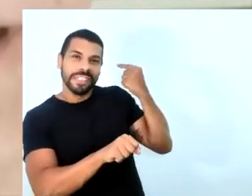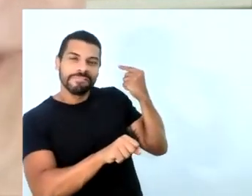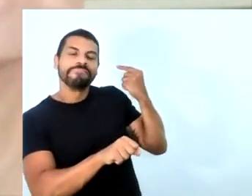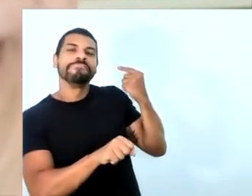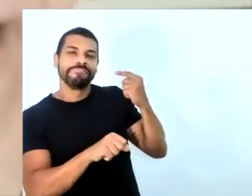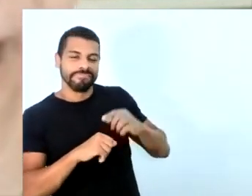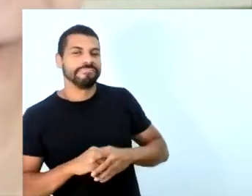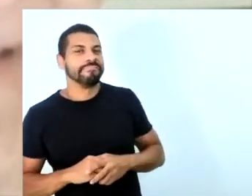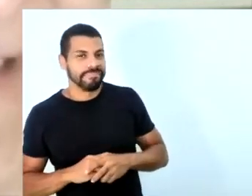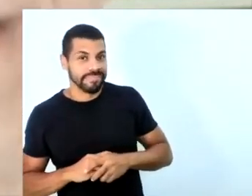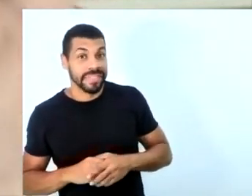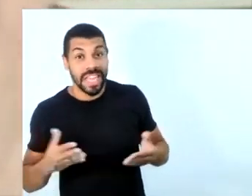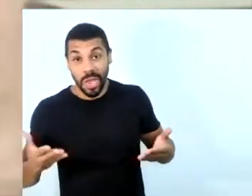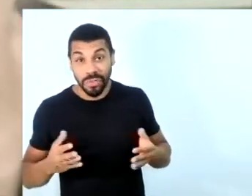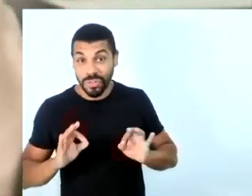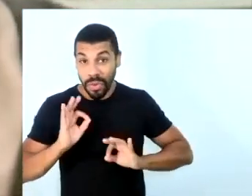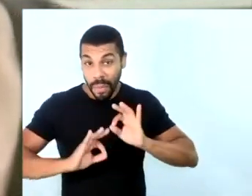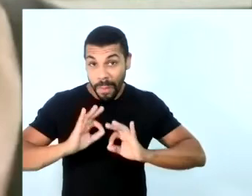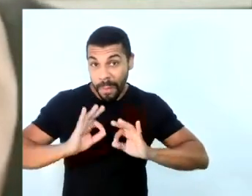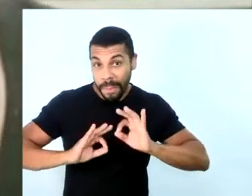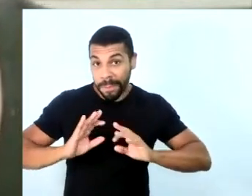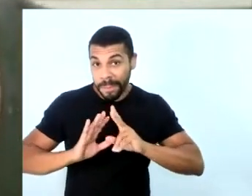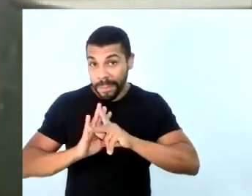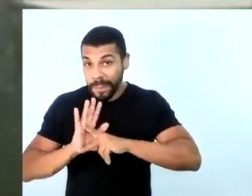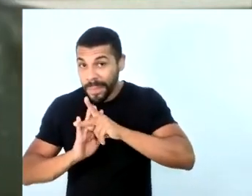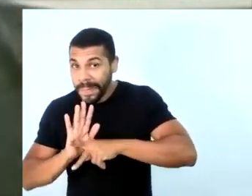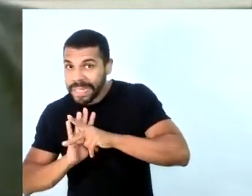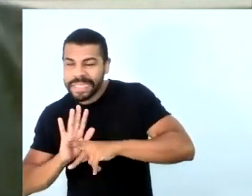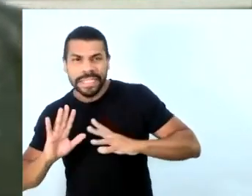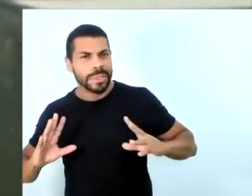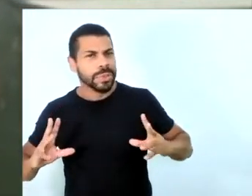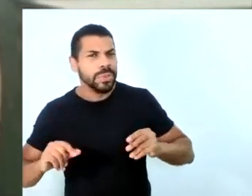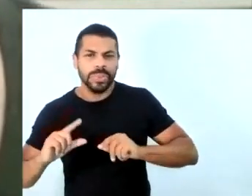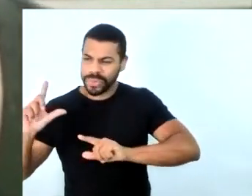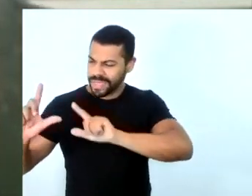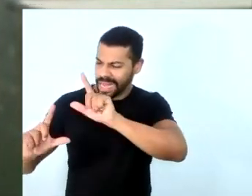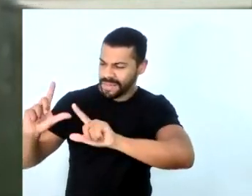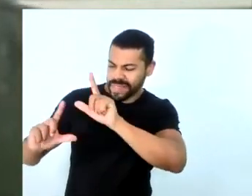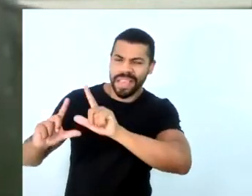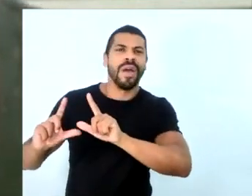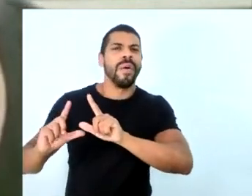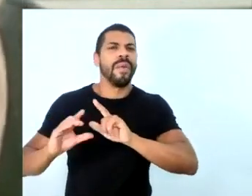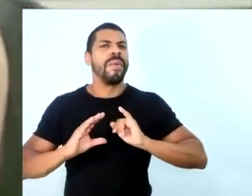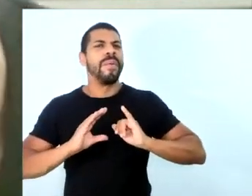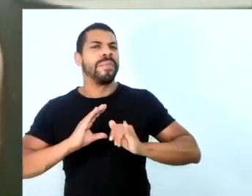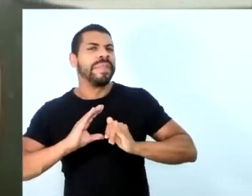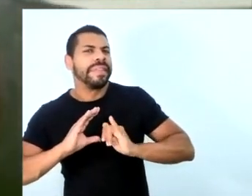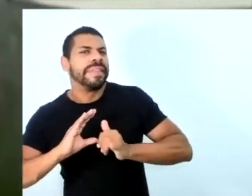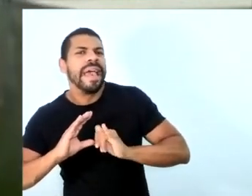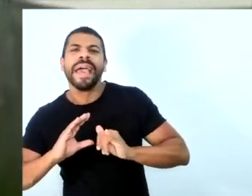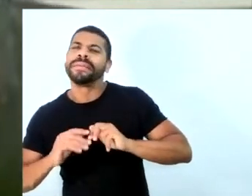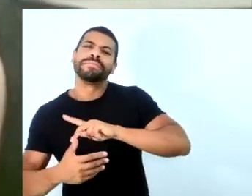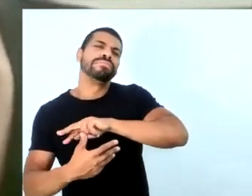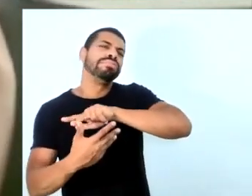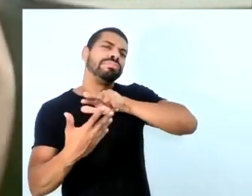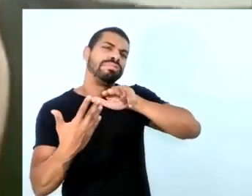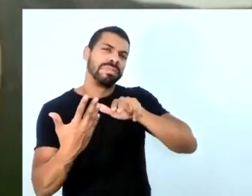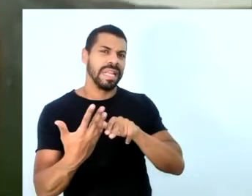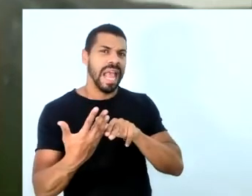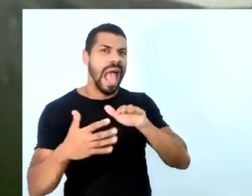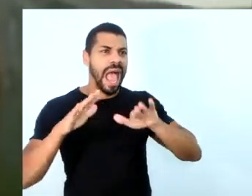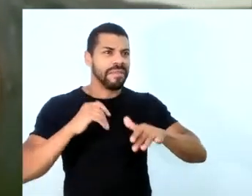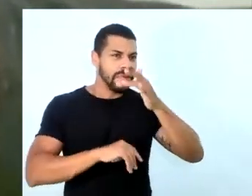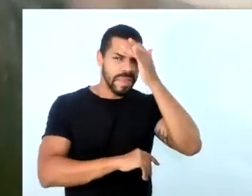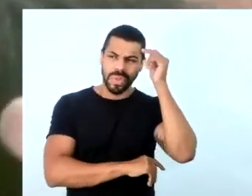colaborando com pessoas bem incríveis, né? E você fez projetos de todo tipo, né? De televisão, série, comerciais. Você parece sempre